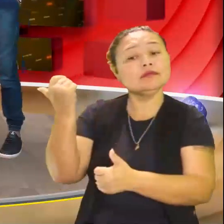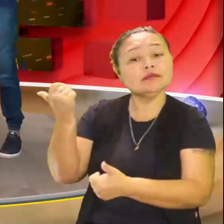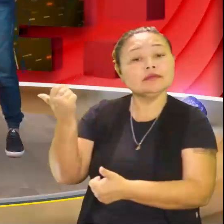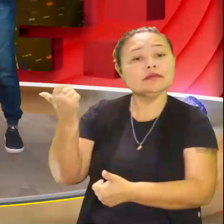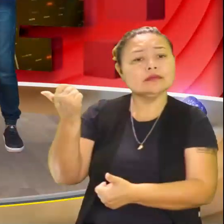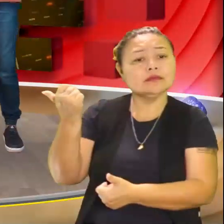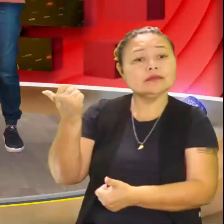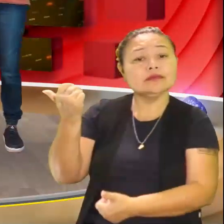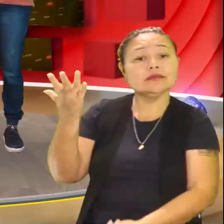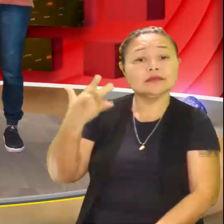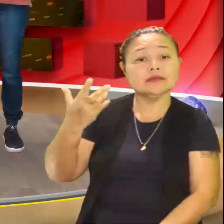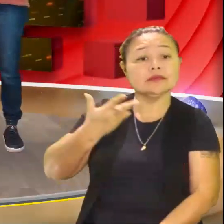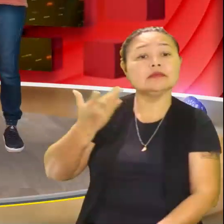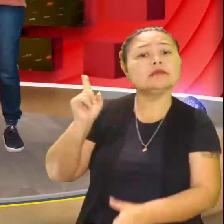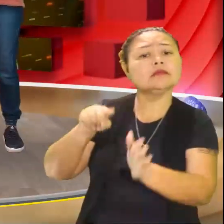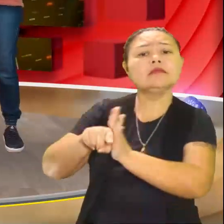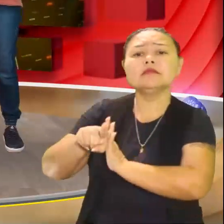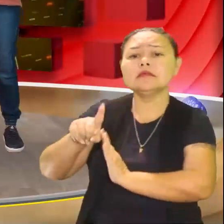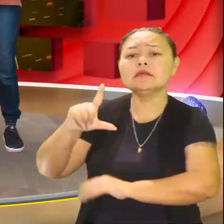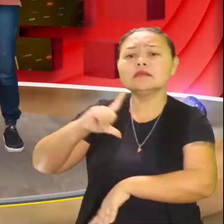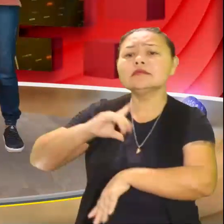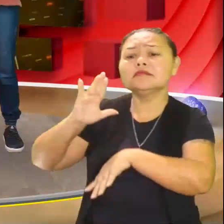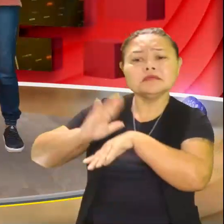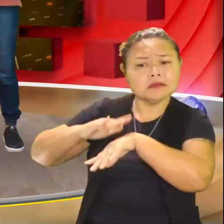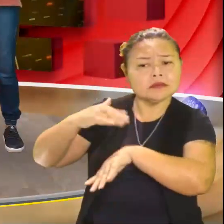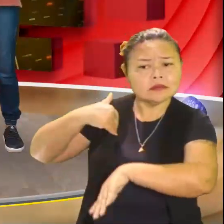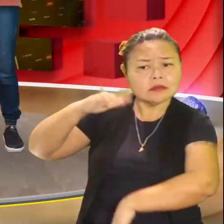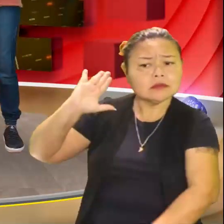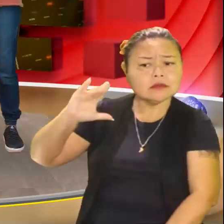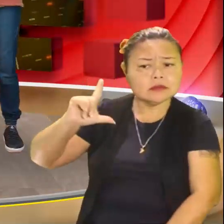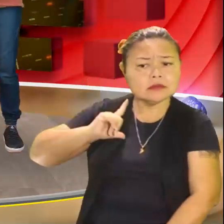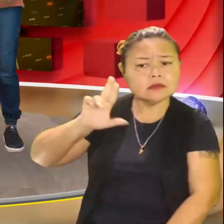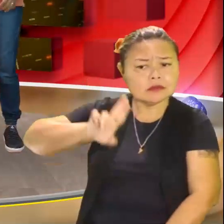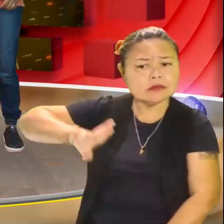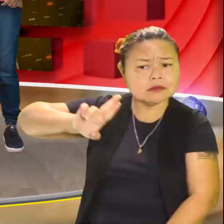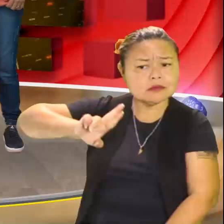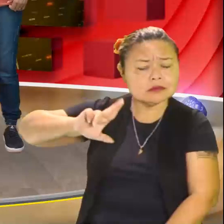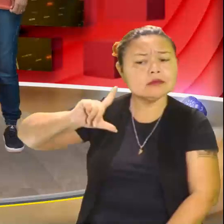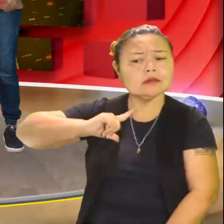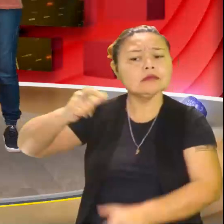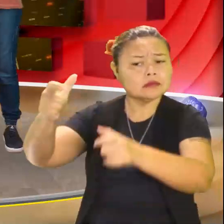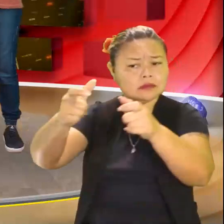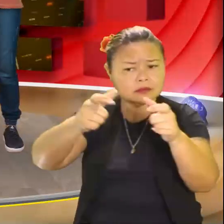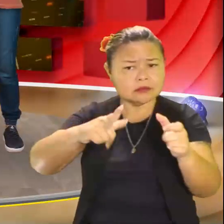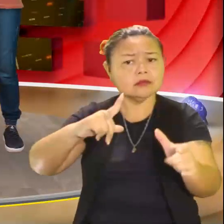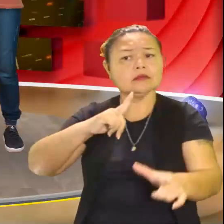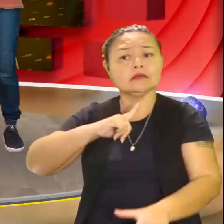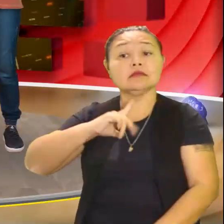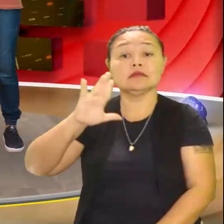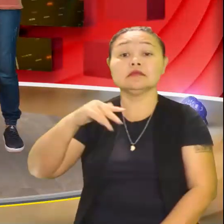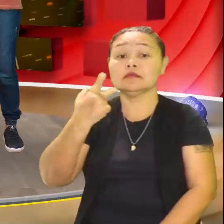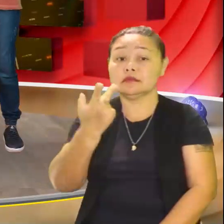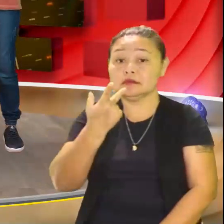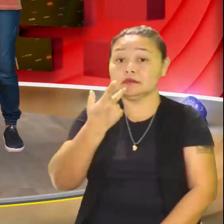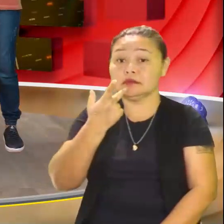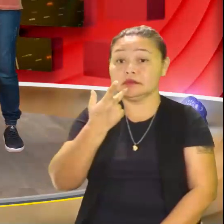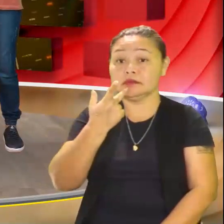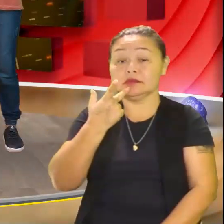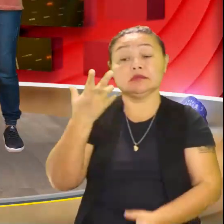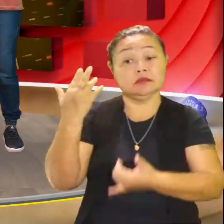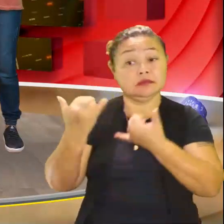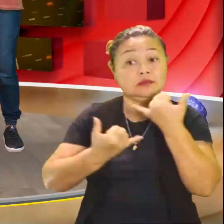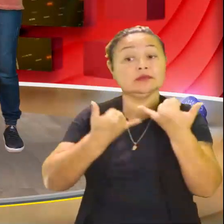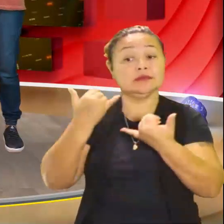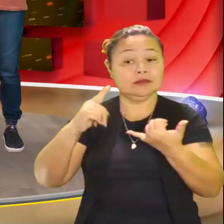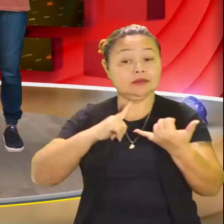nossa amiguinha aqui, a nossa coleguinha perguntando, e aí, e será que tem mais aplicação? Tem mais lugares que a gente pode aplicar essa função, Nós essa falamos equação? uma